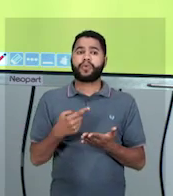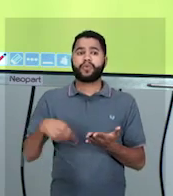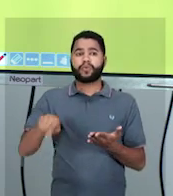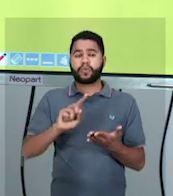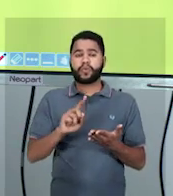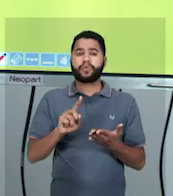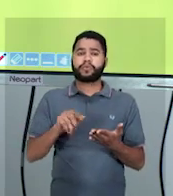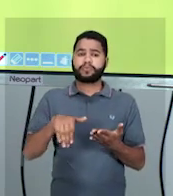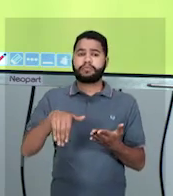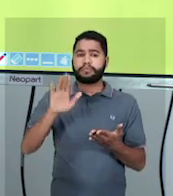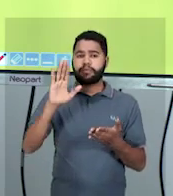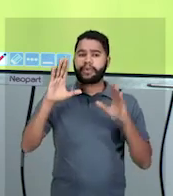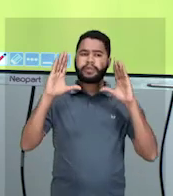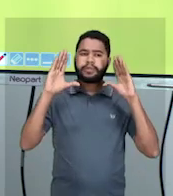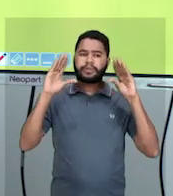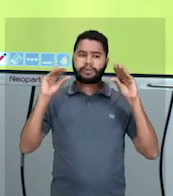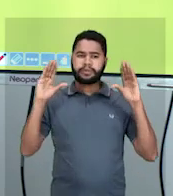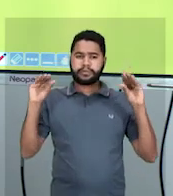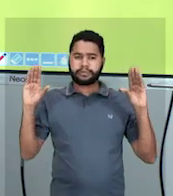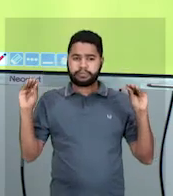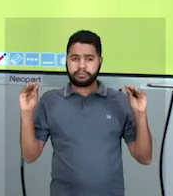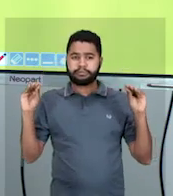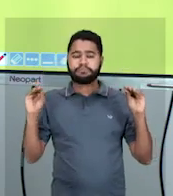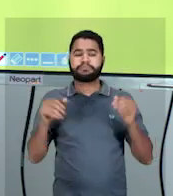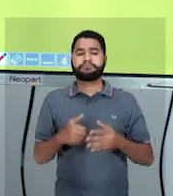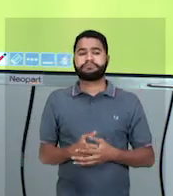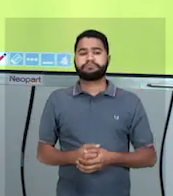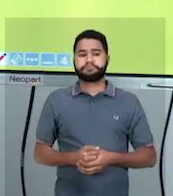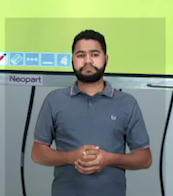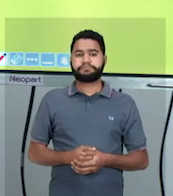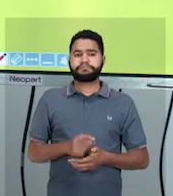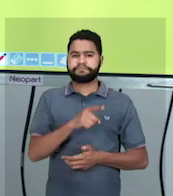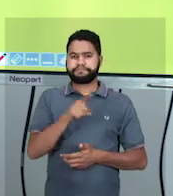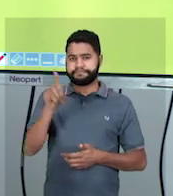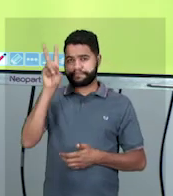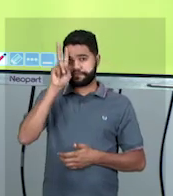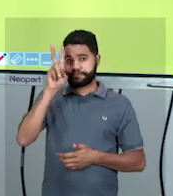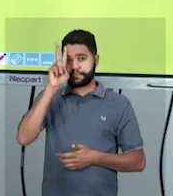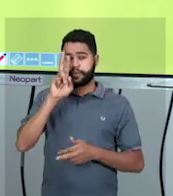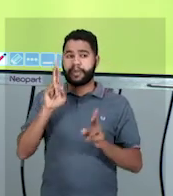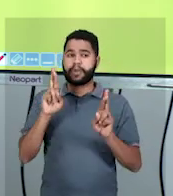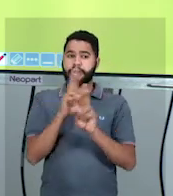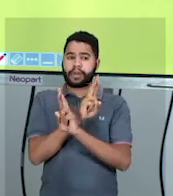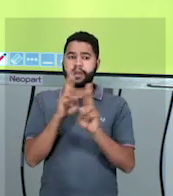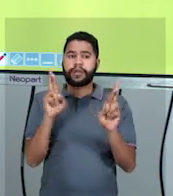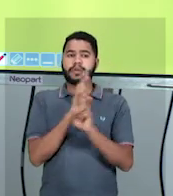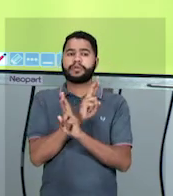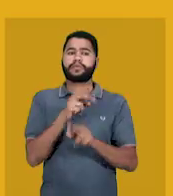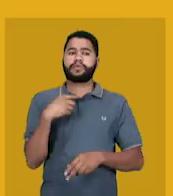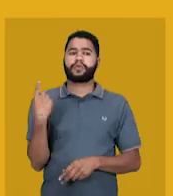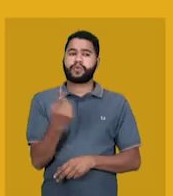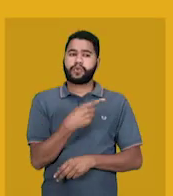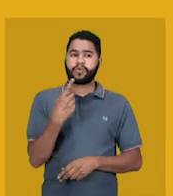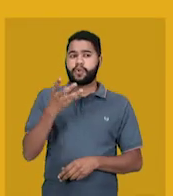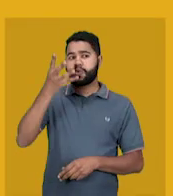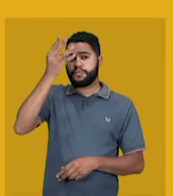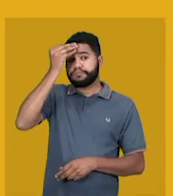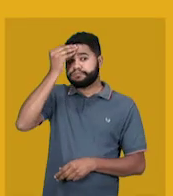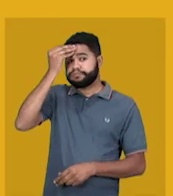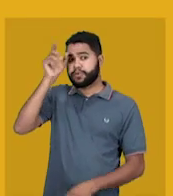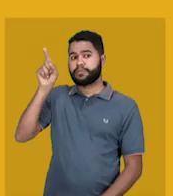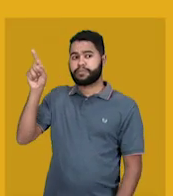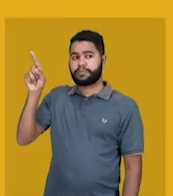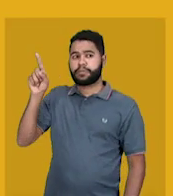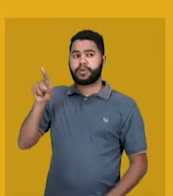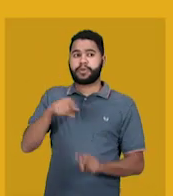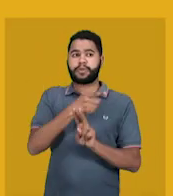fazer com mais tranquilidade então eu tenho você vai lembrar seguinte a relação que nós temos que guardar essa